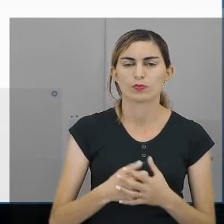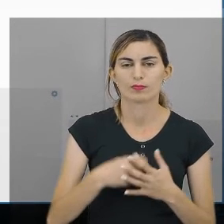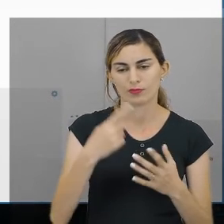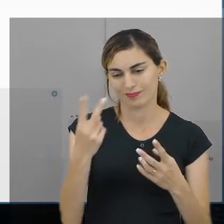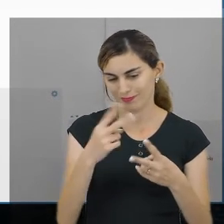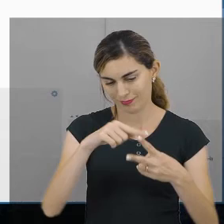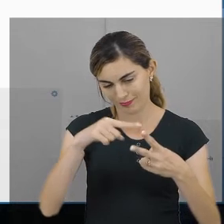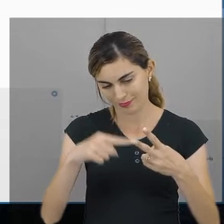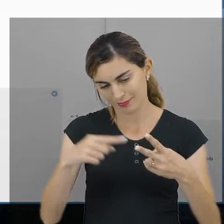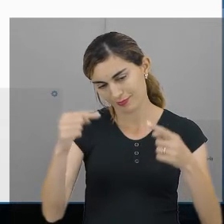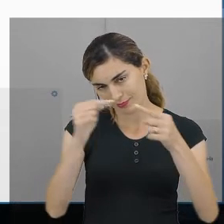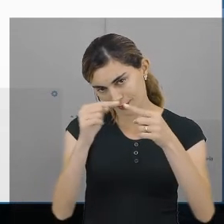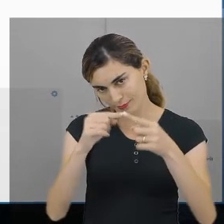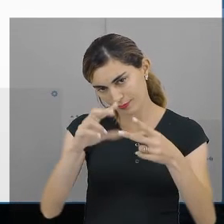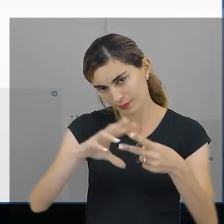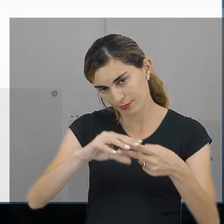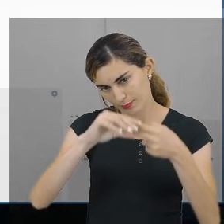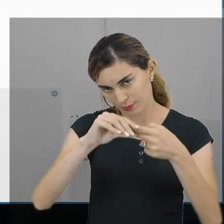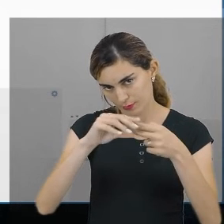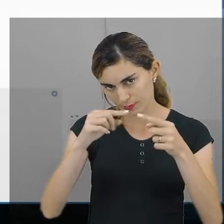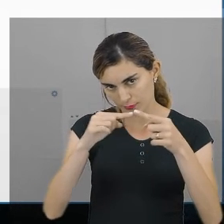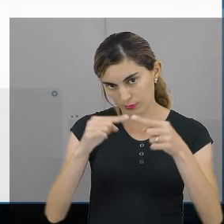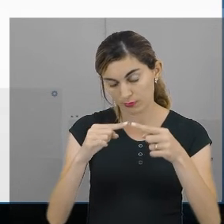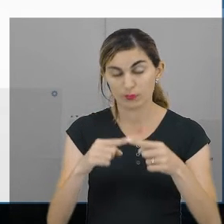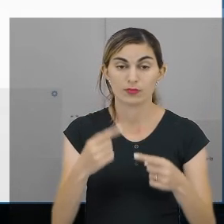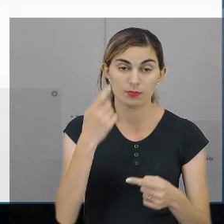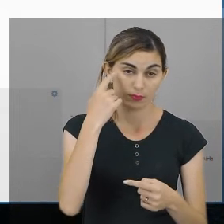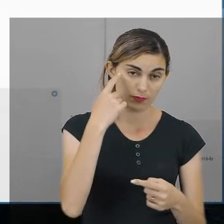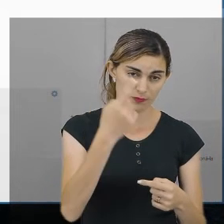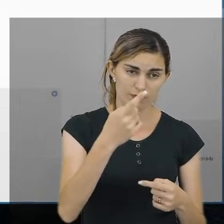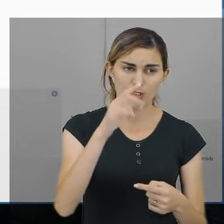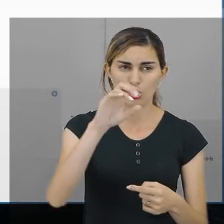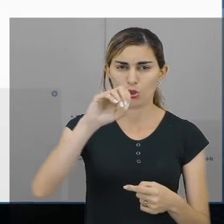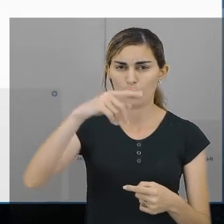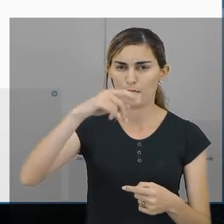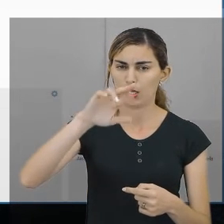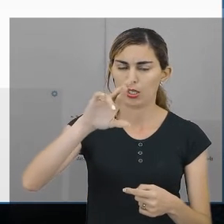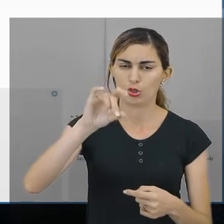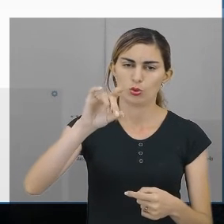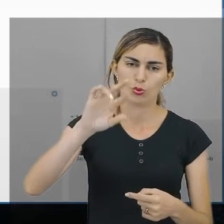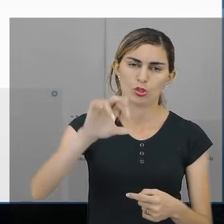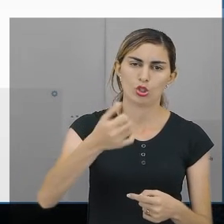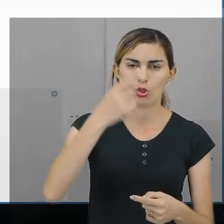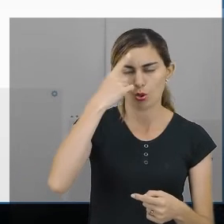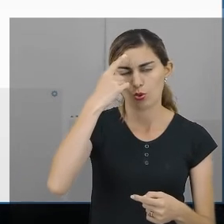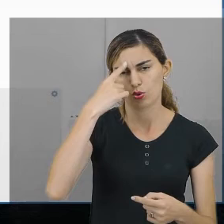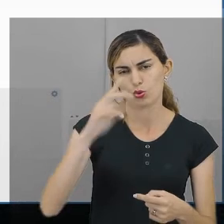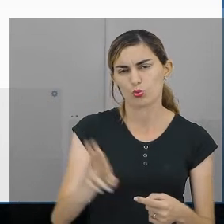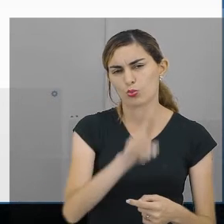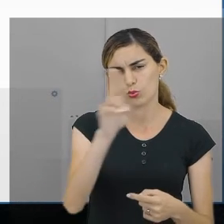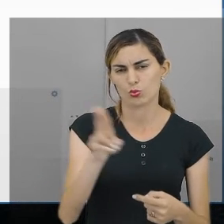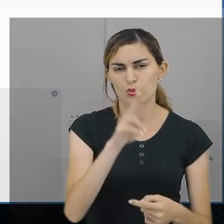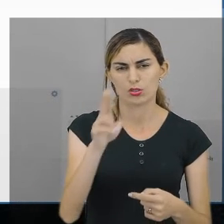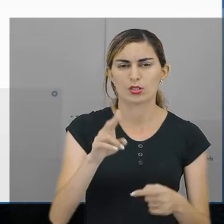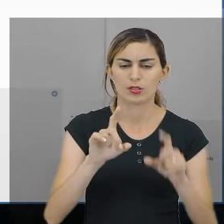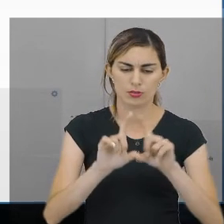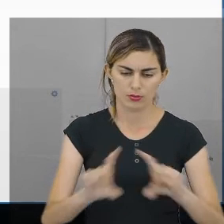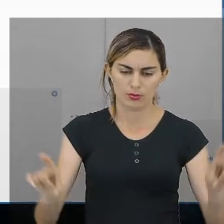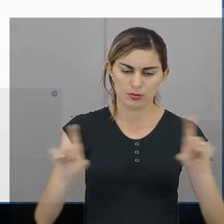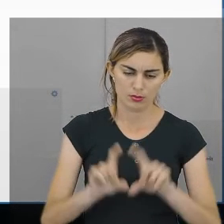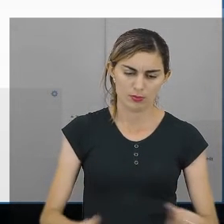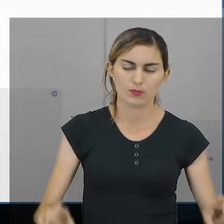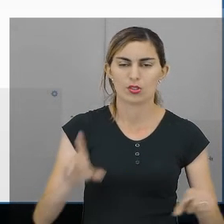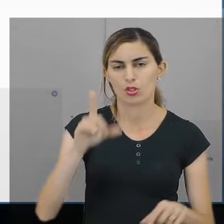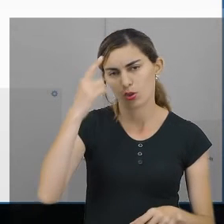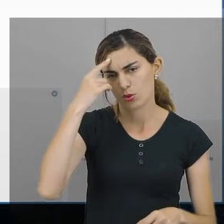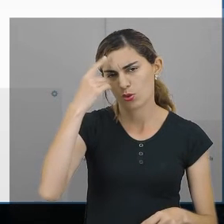combinados. Então, operadores lógicos são usados para compor expressões lógicas.